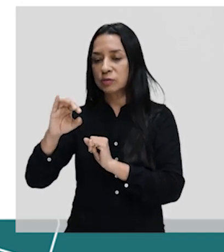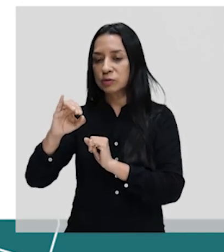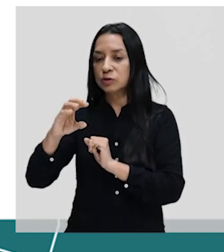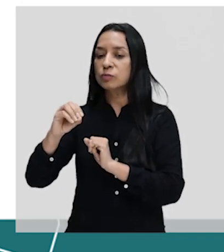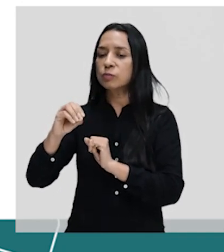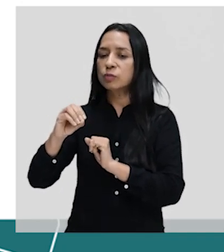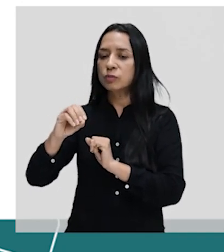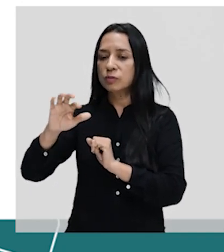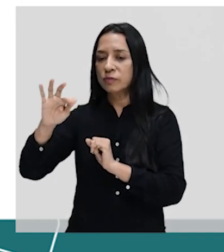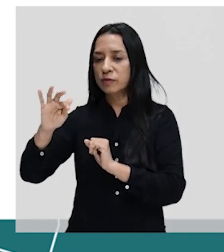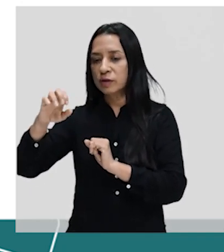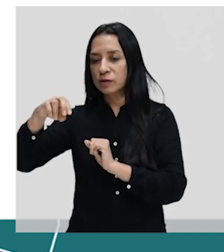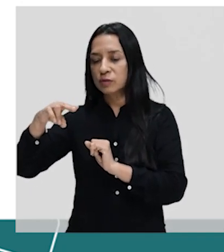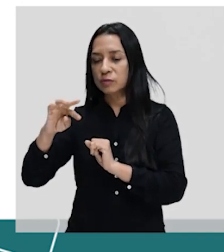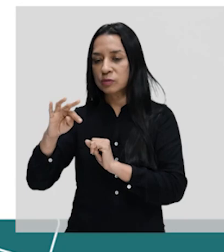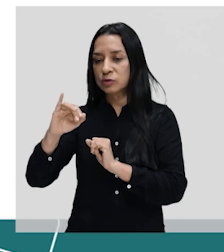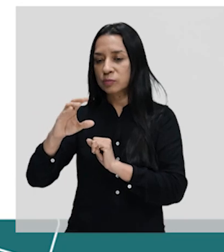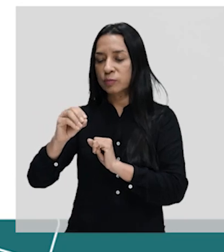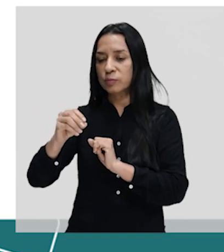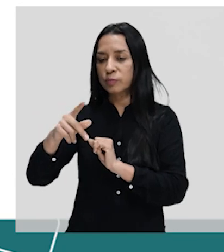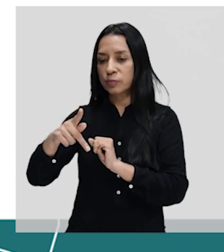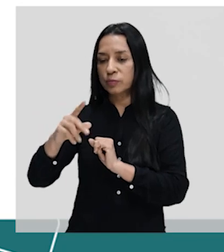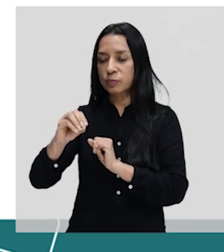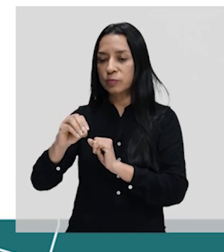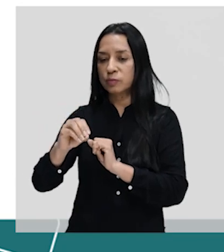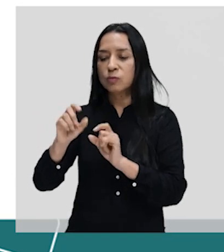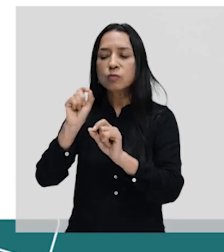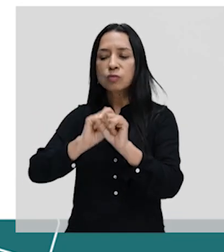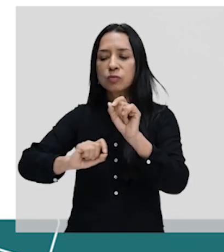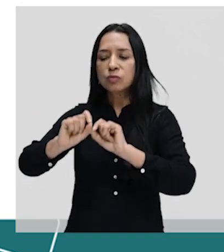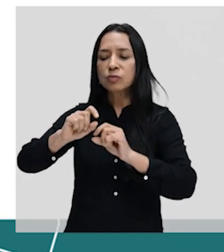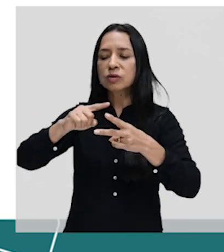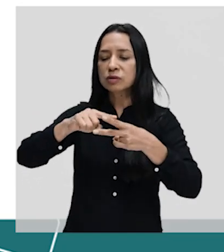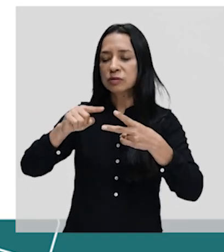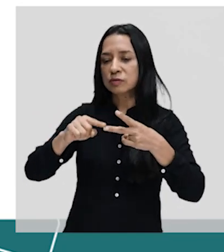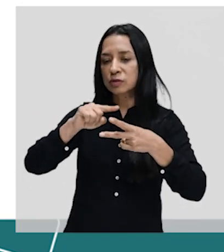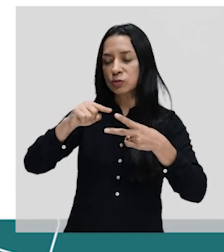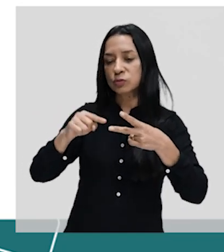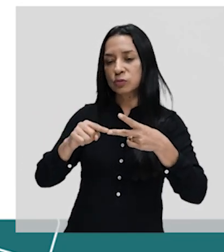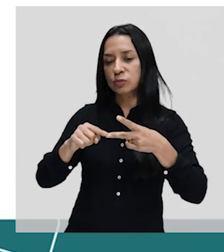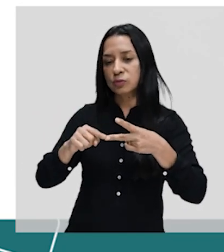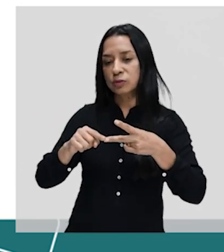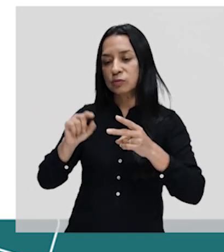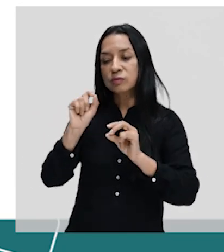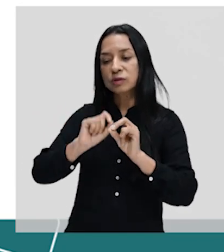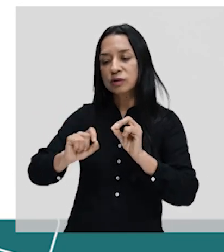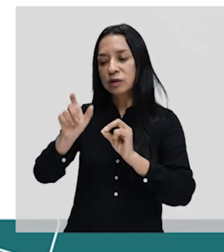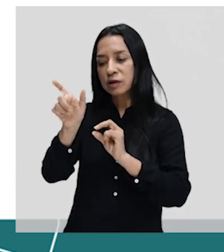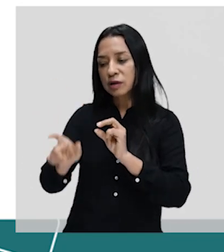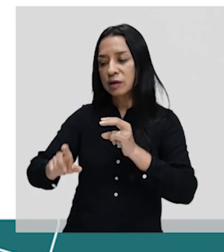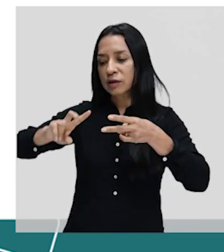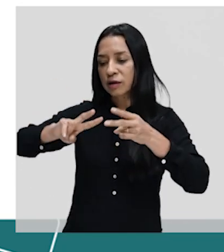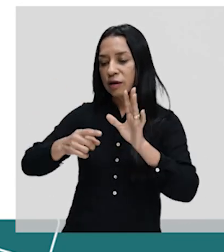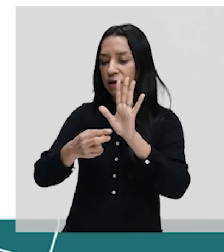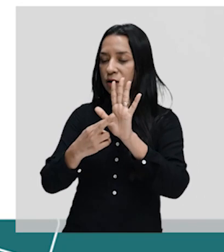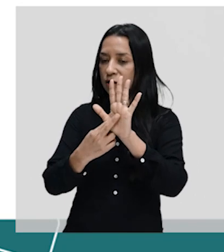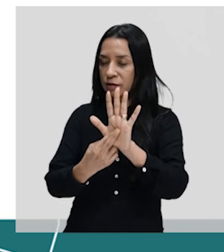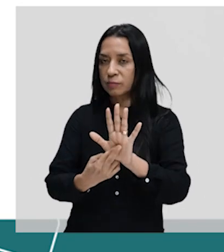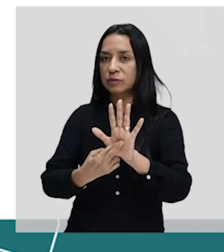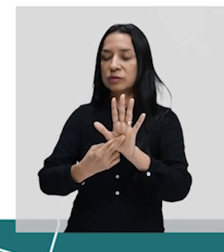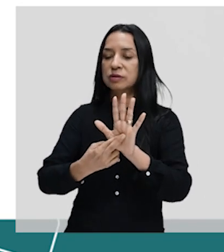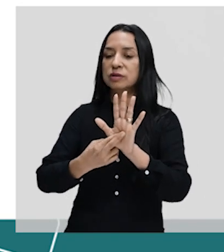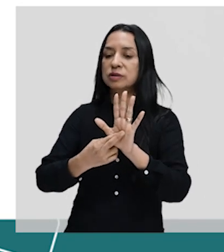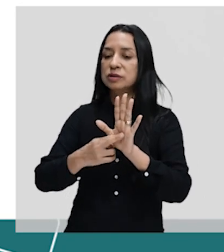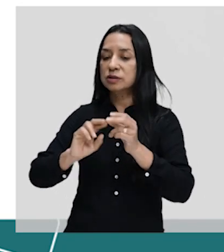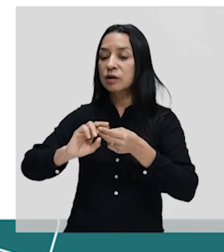fenótipo? O genótipo é a constituição genética do indivíduo, é a representação dos genes. Esses genes